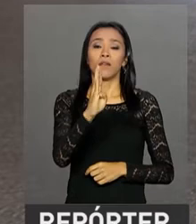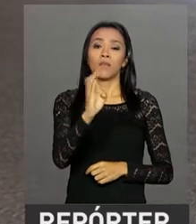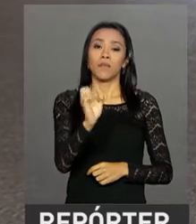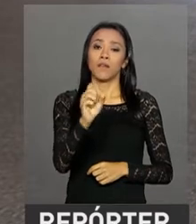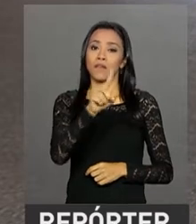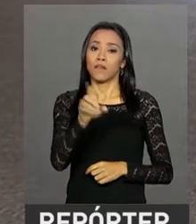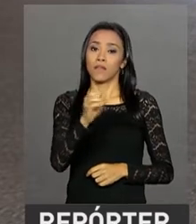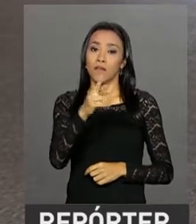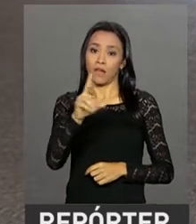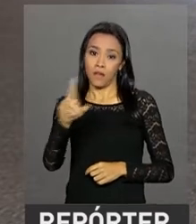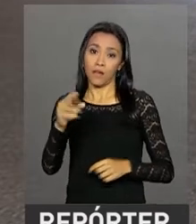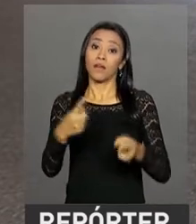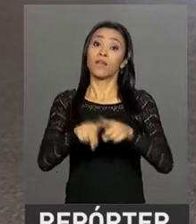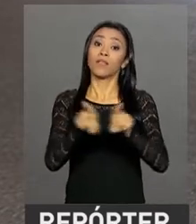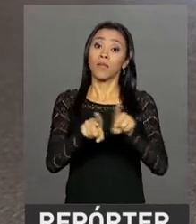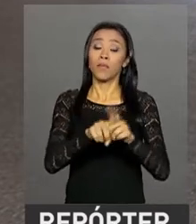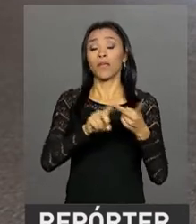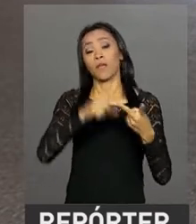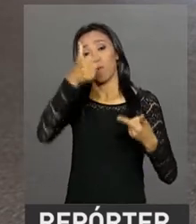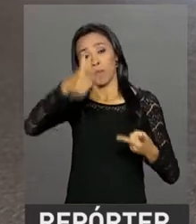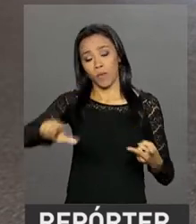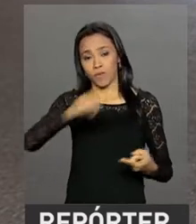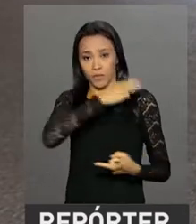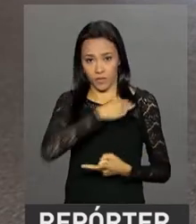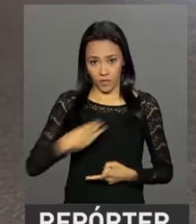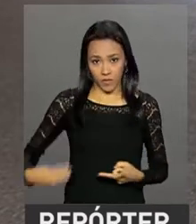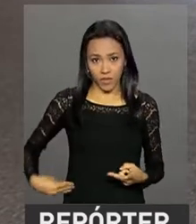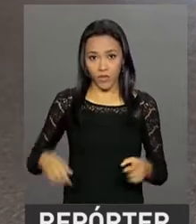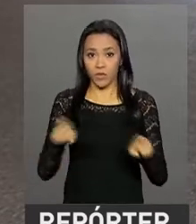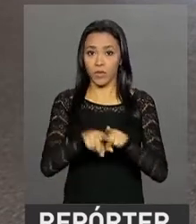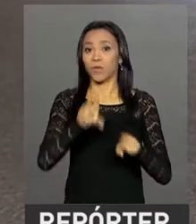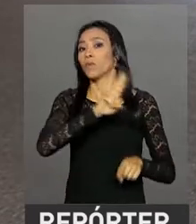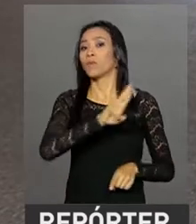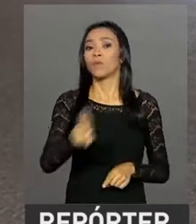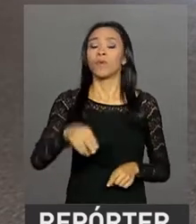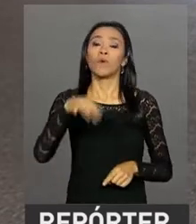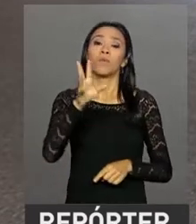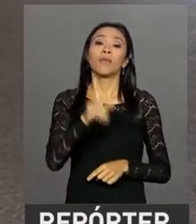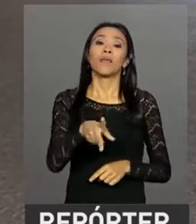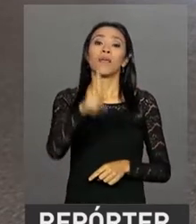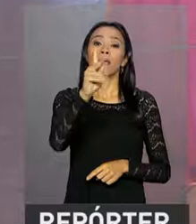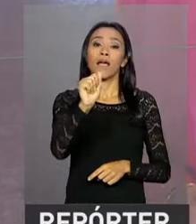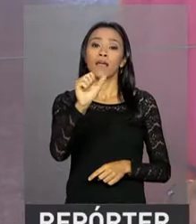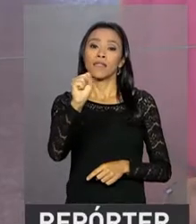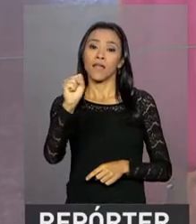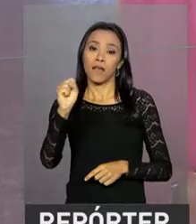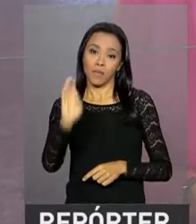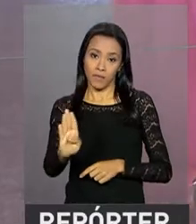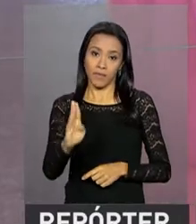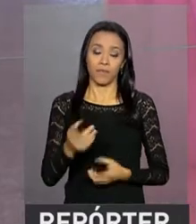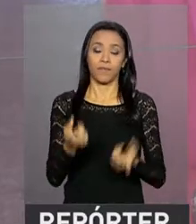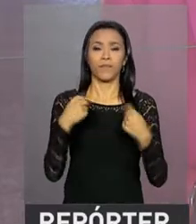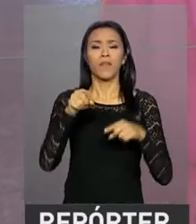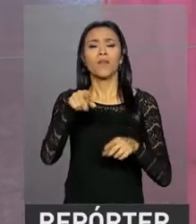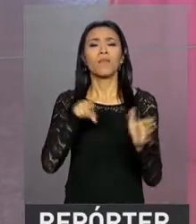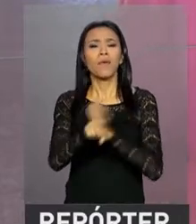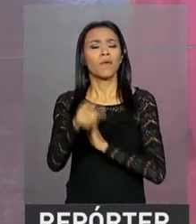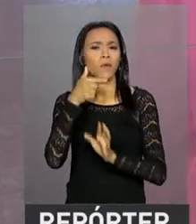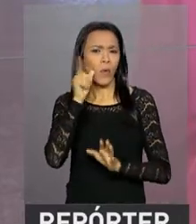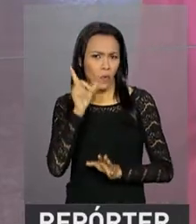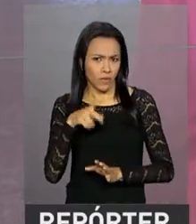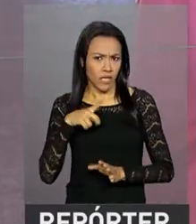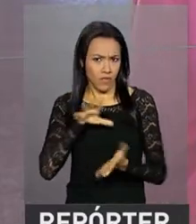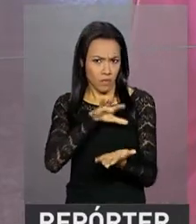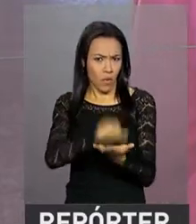tecnologia e inovações e comunicações gilberto kassab renata gabriela e ontem no palácio do planalto teve